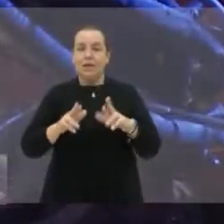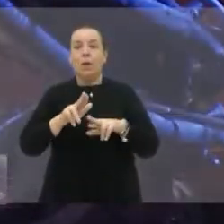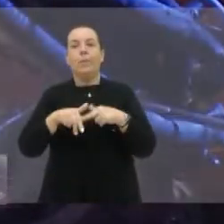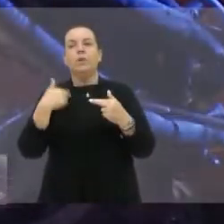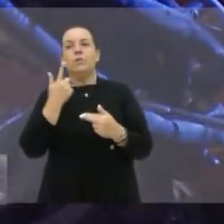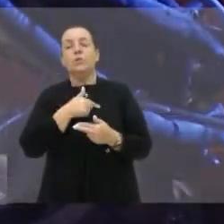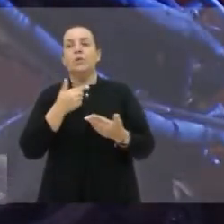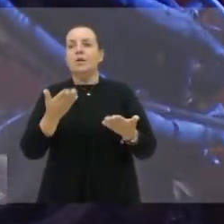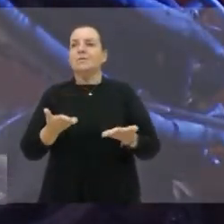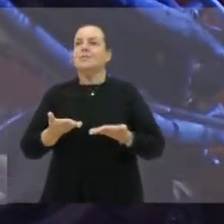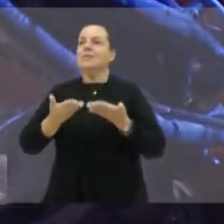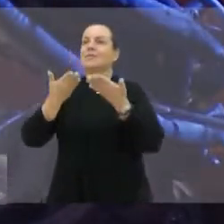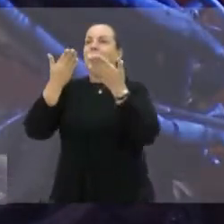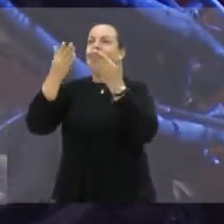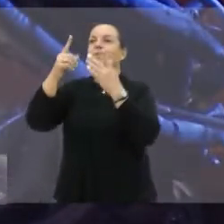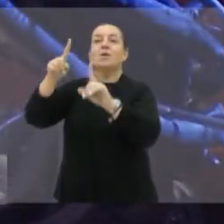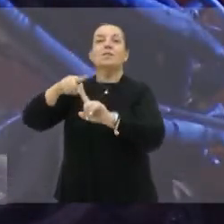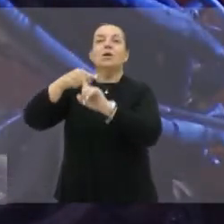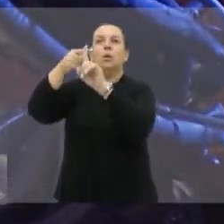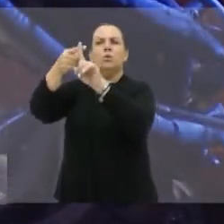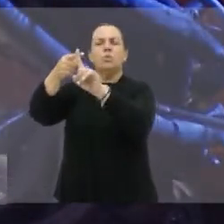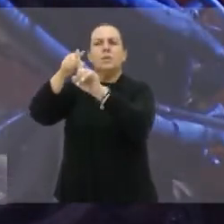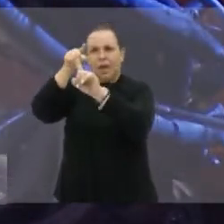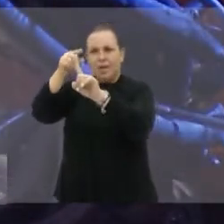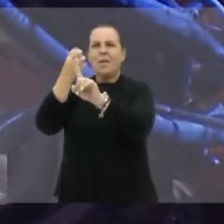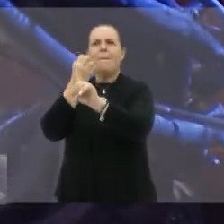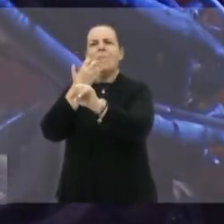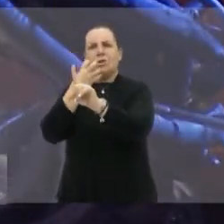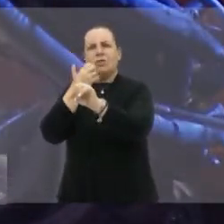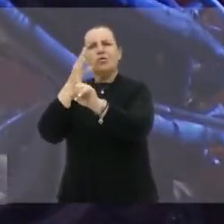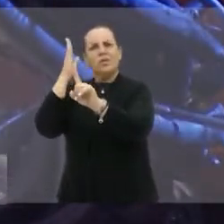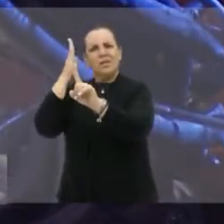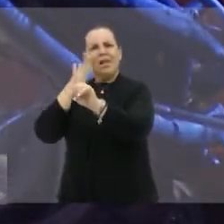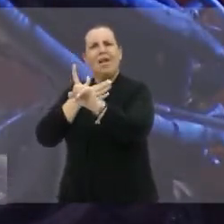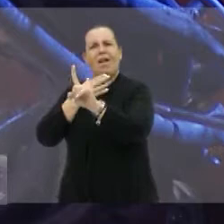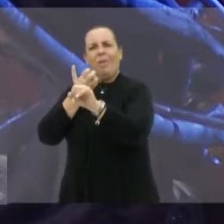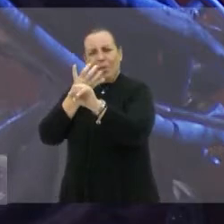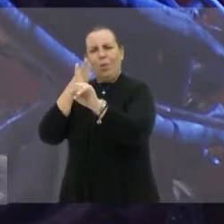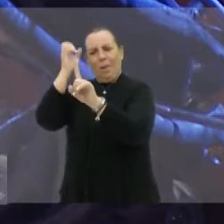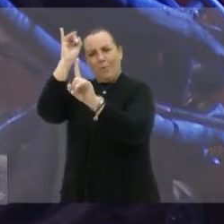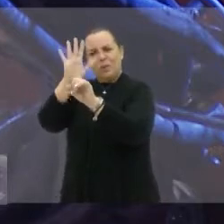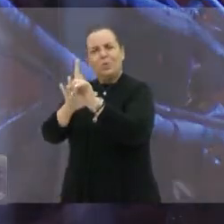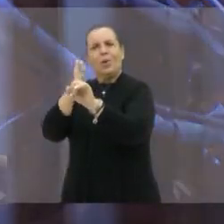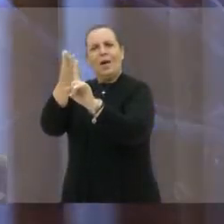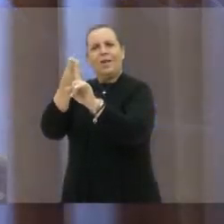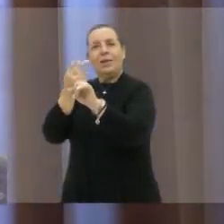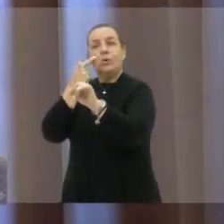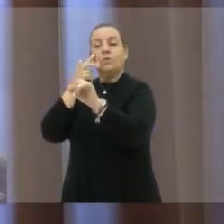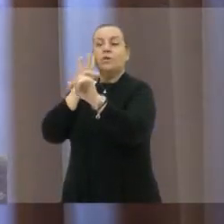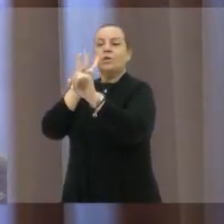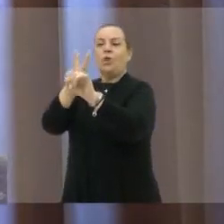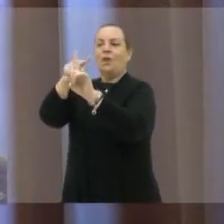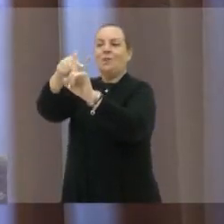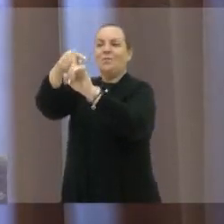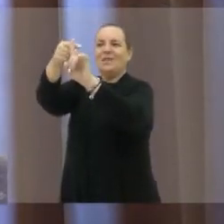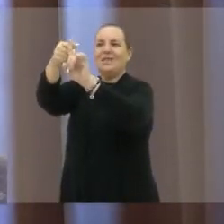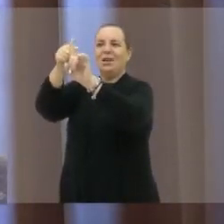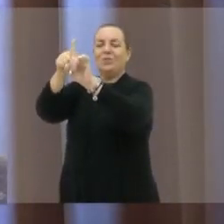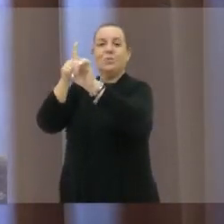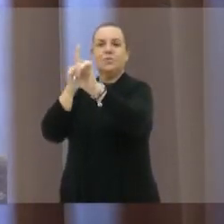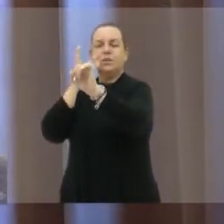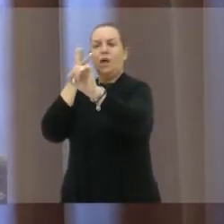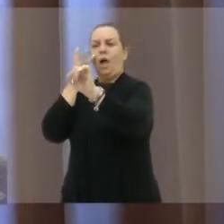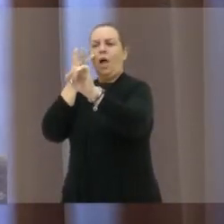exaltamos esta cruz bendita. E quando você olha para esta cruz, você contempla